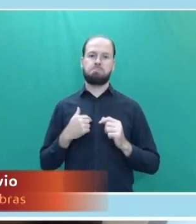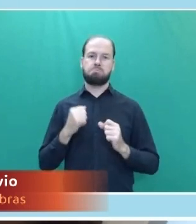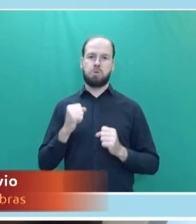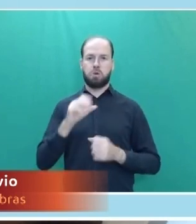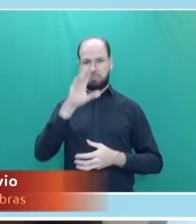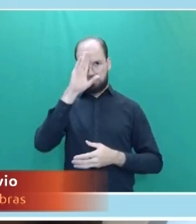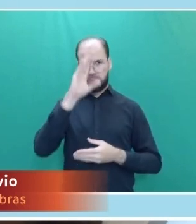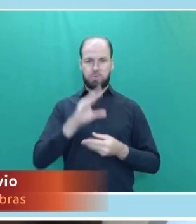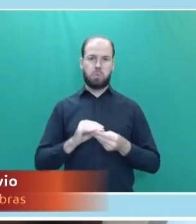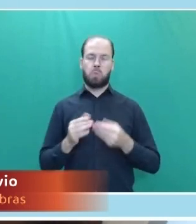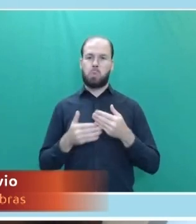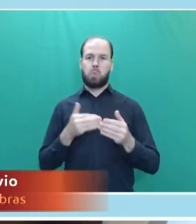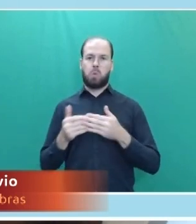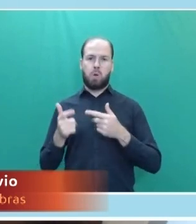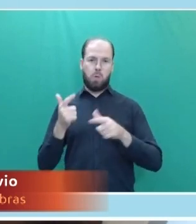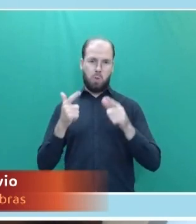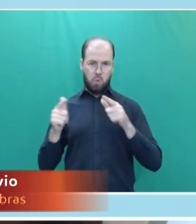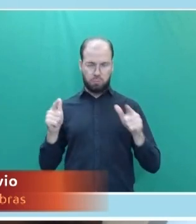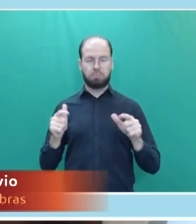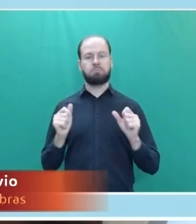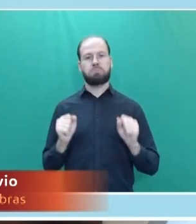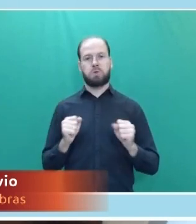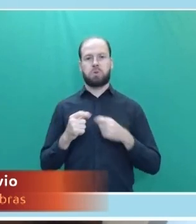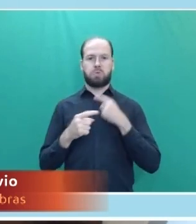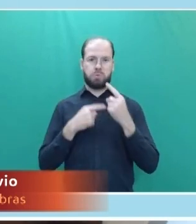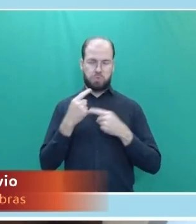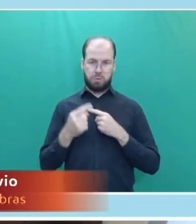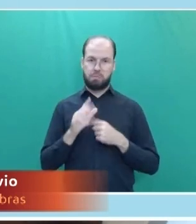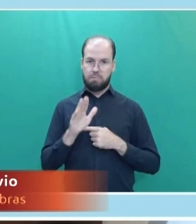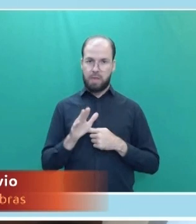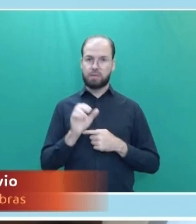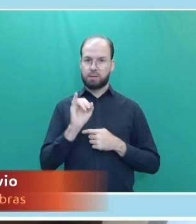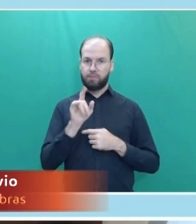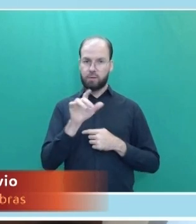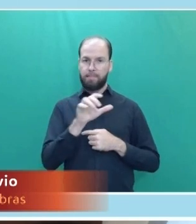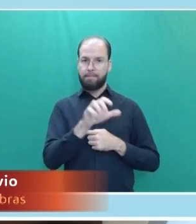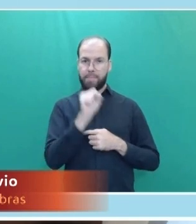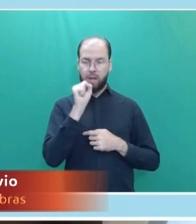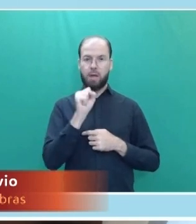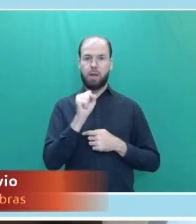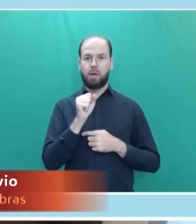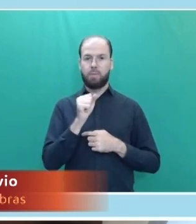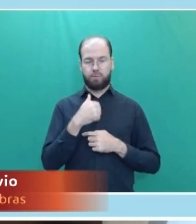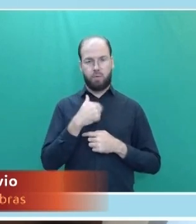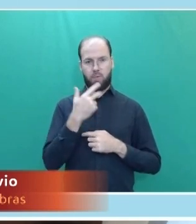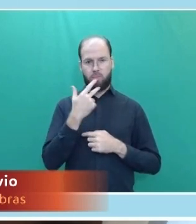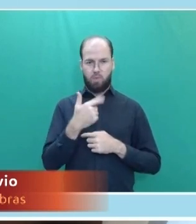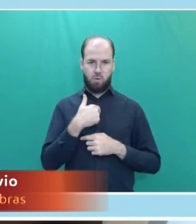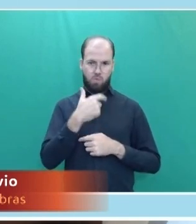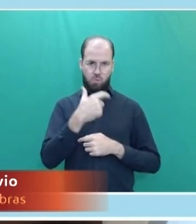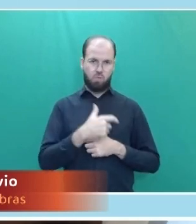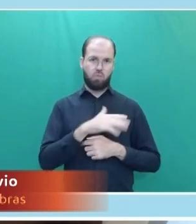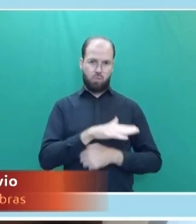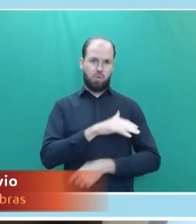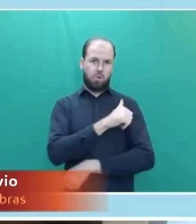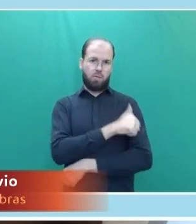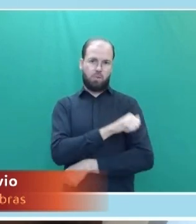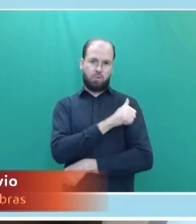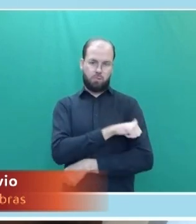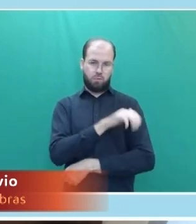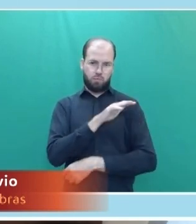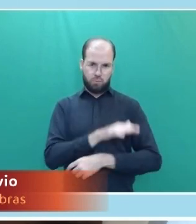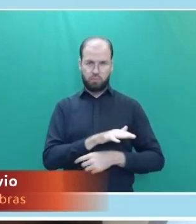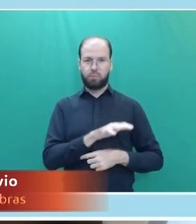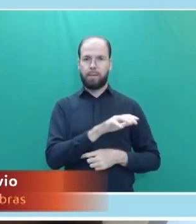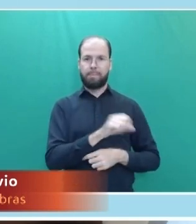outro personagem, isso é questionado, né? Mas se você pega um menino, e aí eu estou falando do Rio de Janeiro, né? Mas assim, você pega um